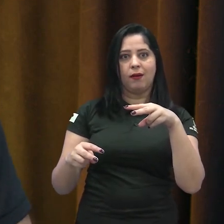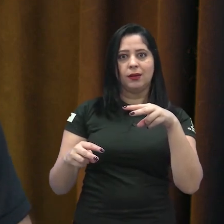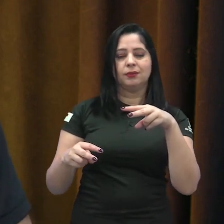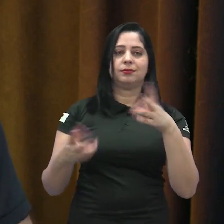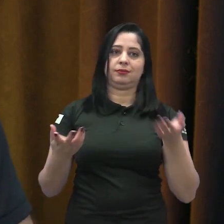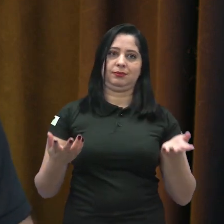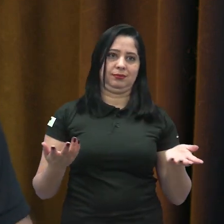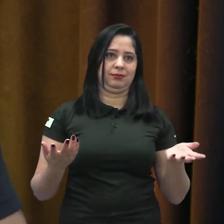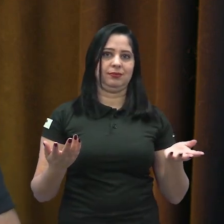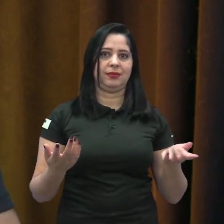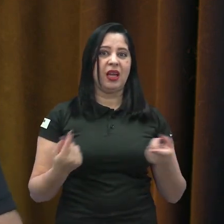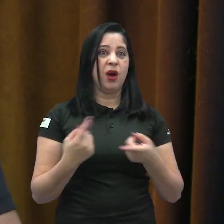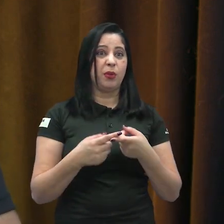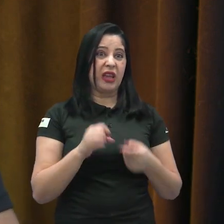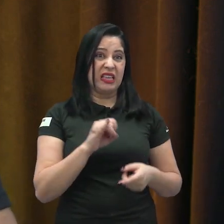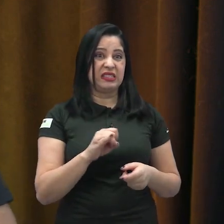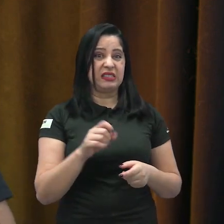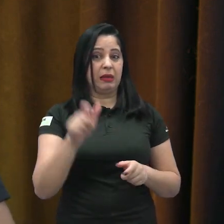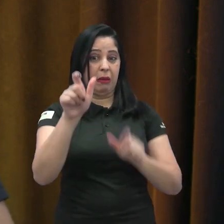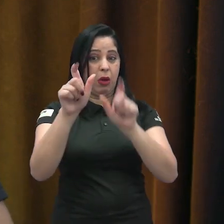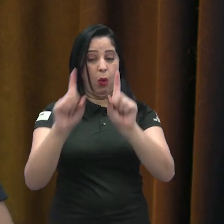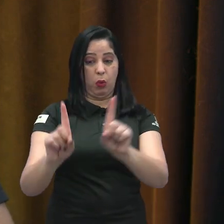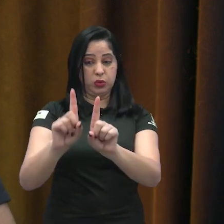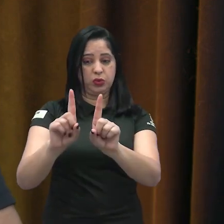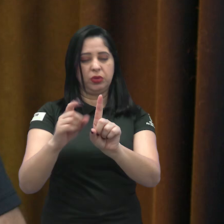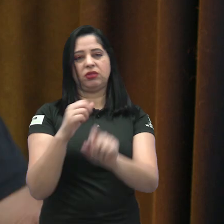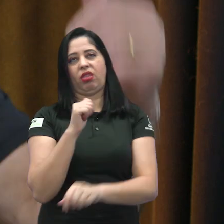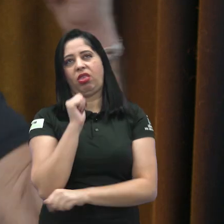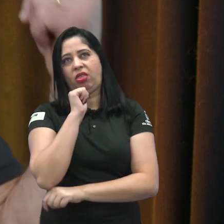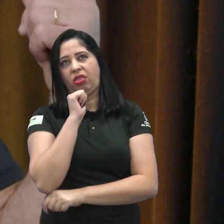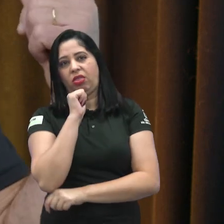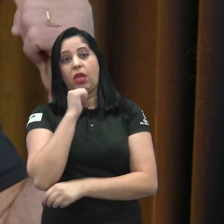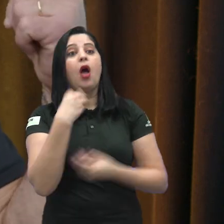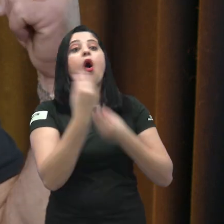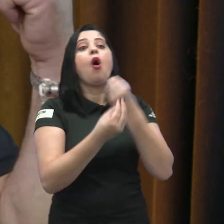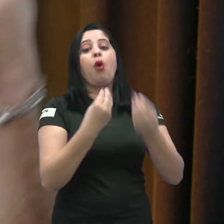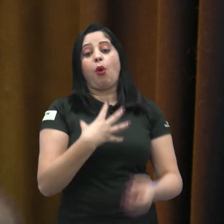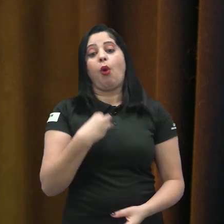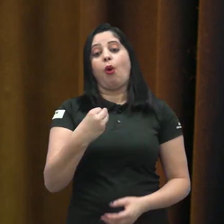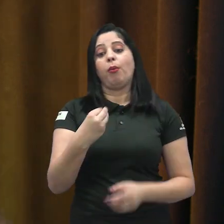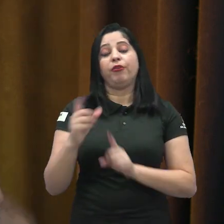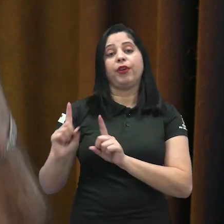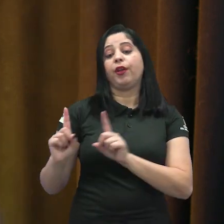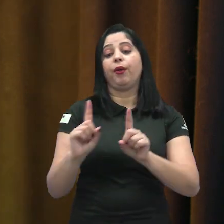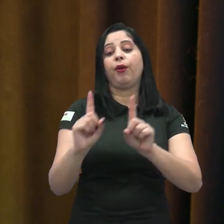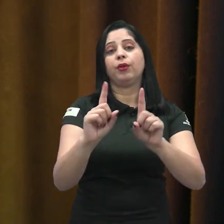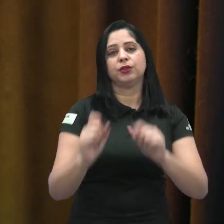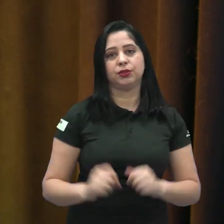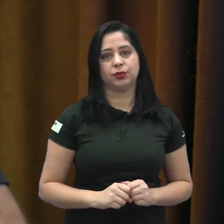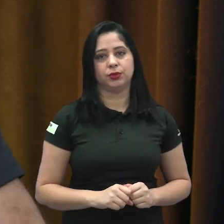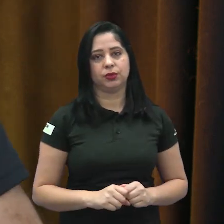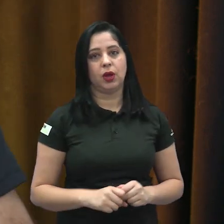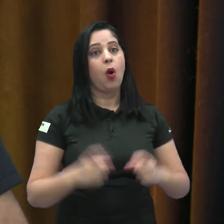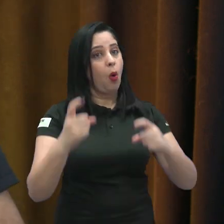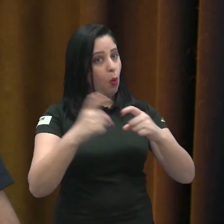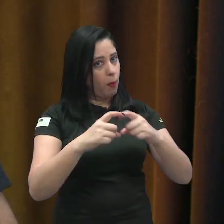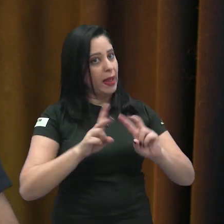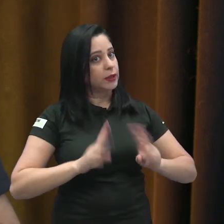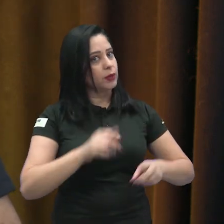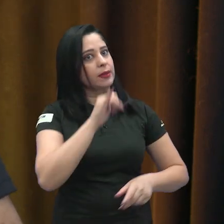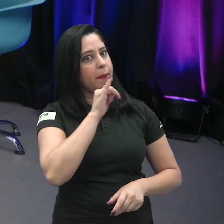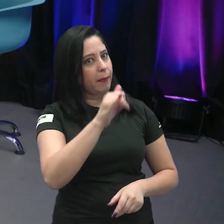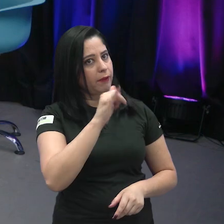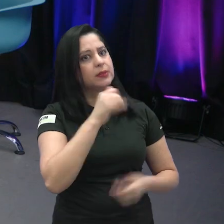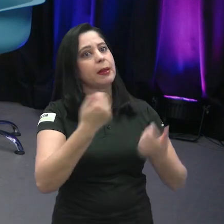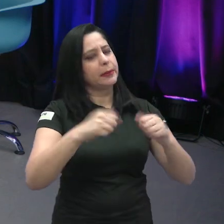gostar, ela na frente será um adulto que não vai gostar. Exatamente. E depois vai precisar. Porque se você for no médico, todo médico fala que você precisa fazer